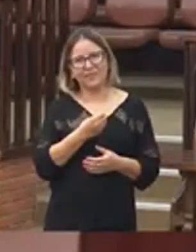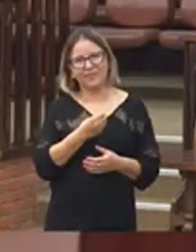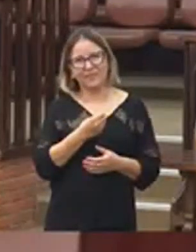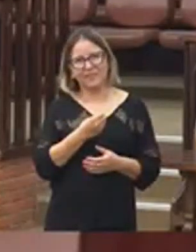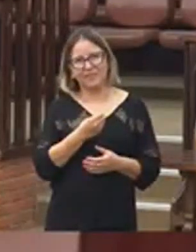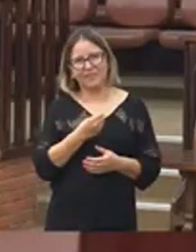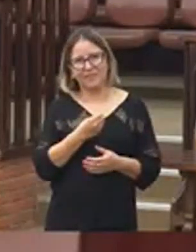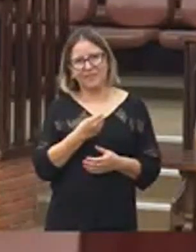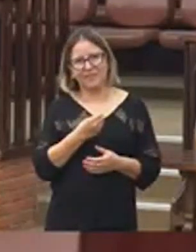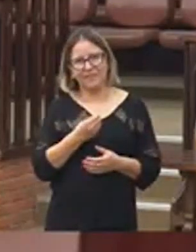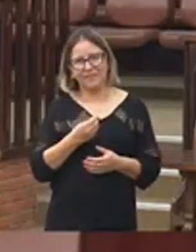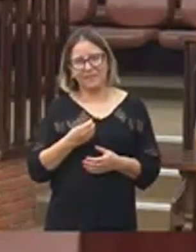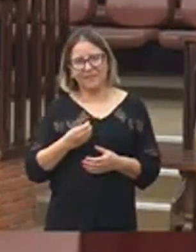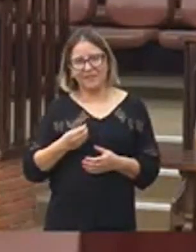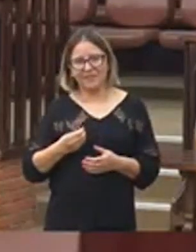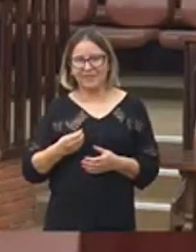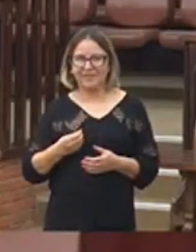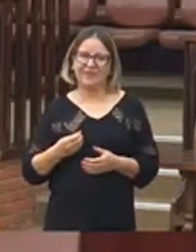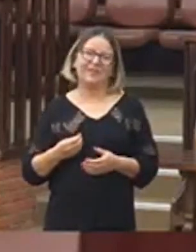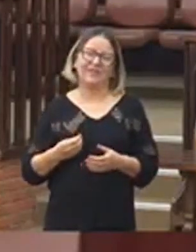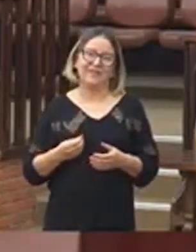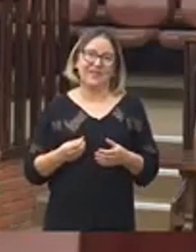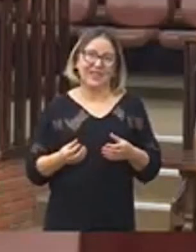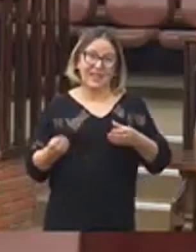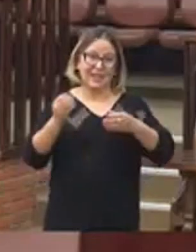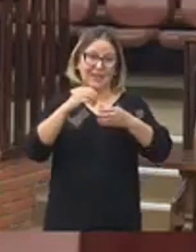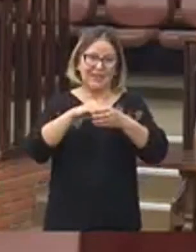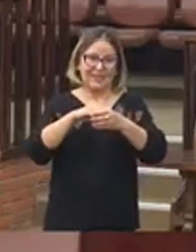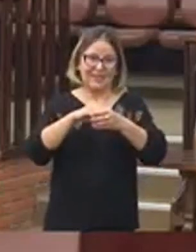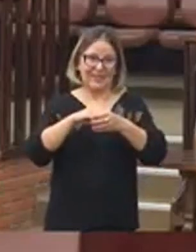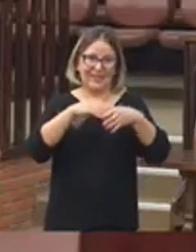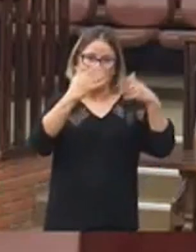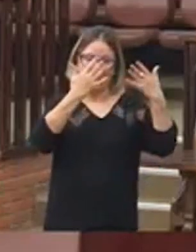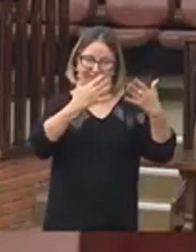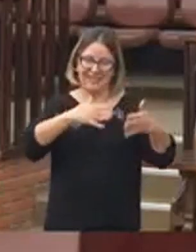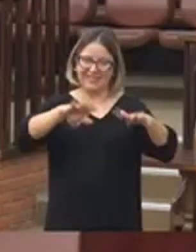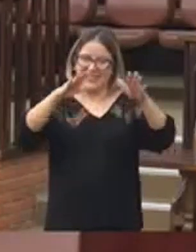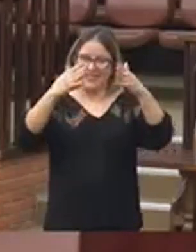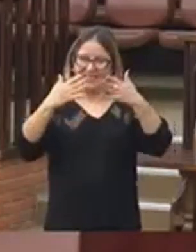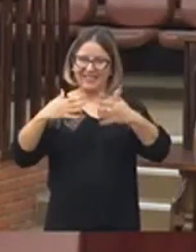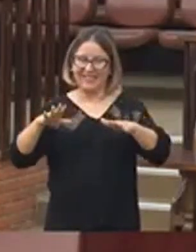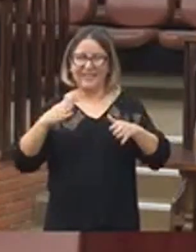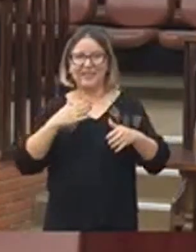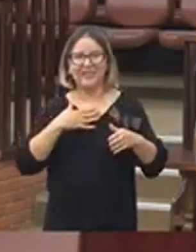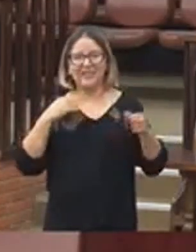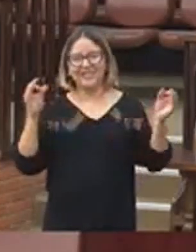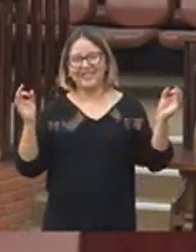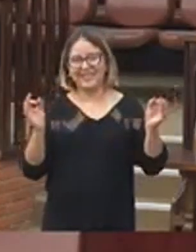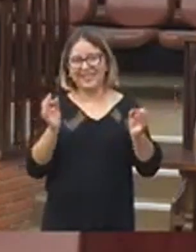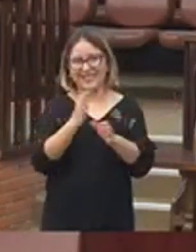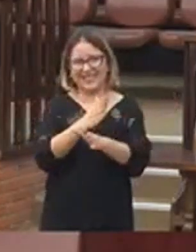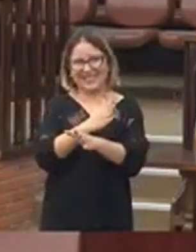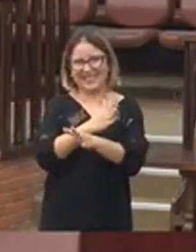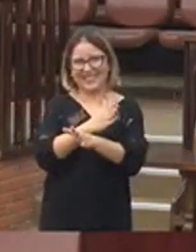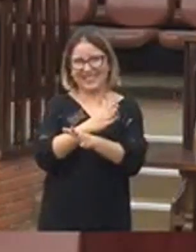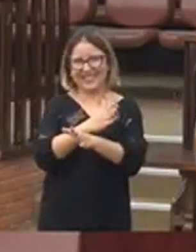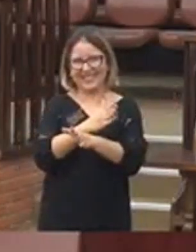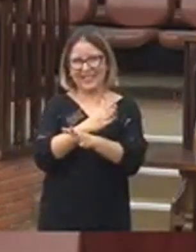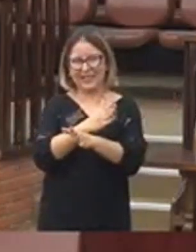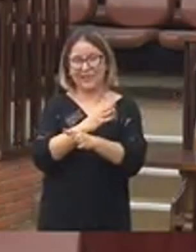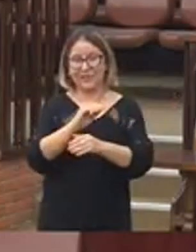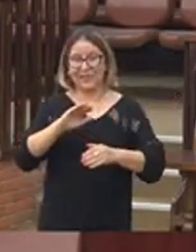oceano da minha plenitude. Então você poderá ir e dar, e ao dar,